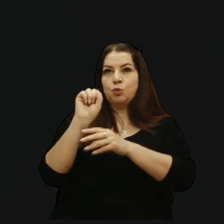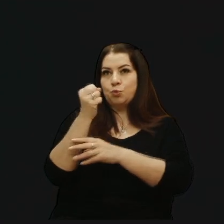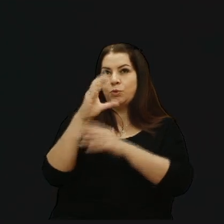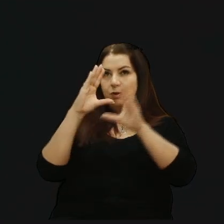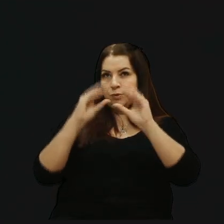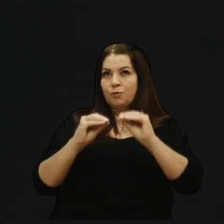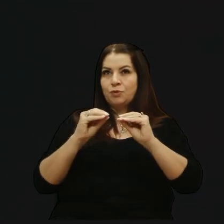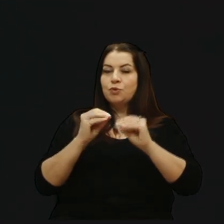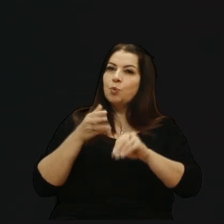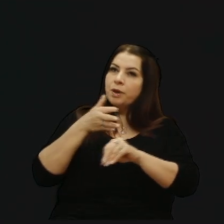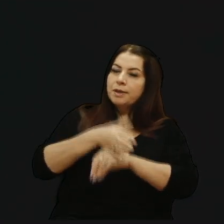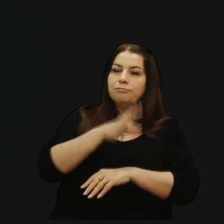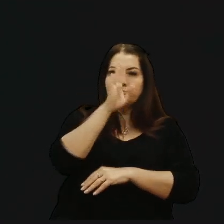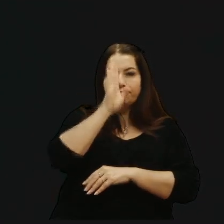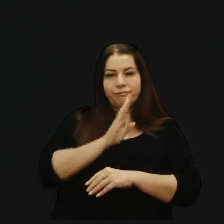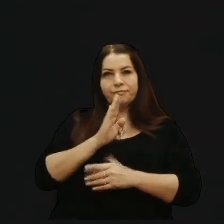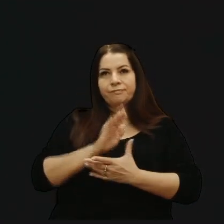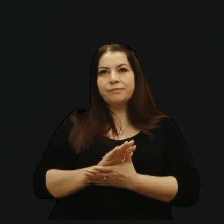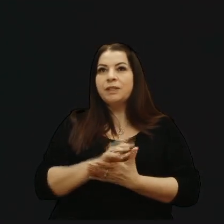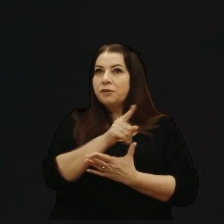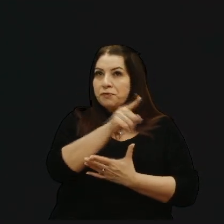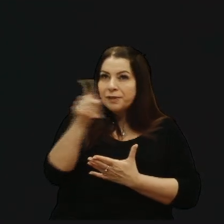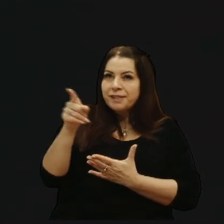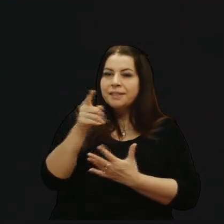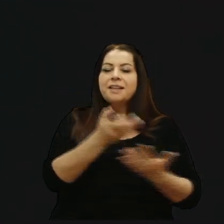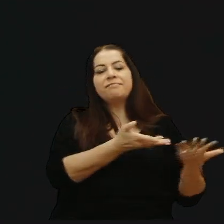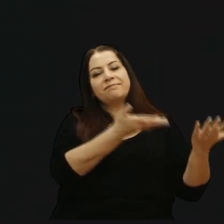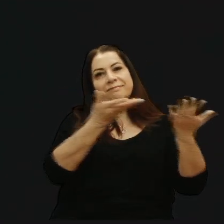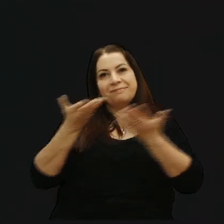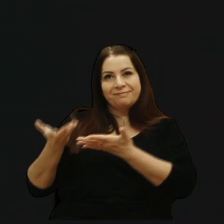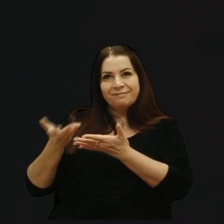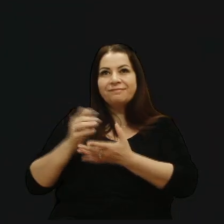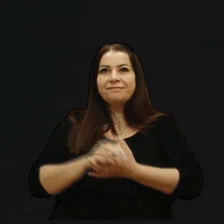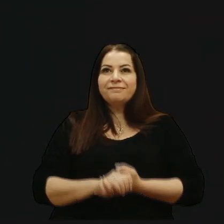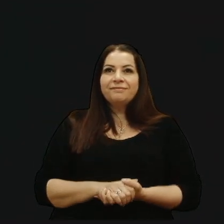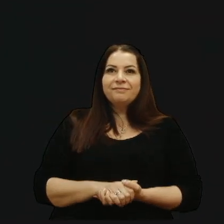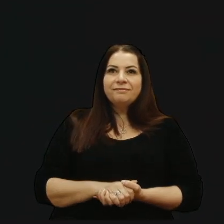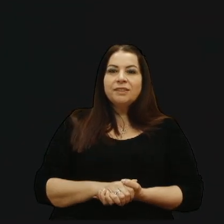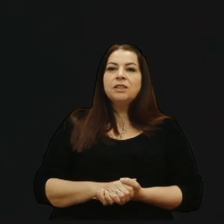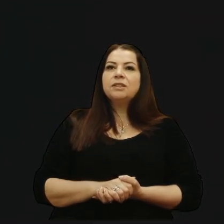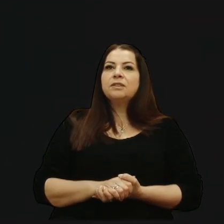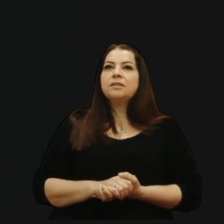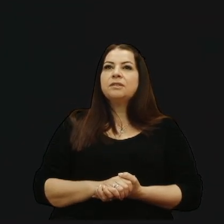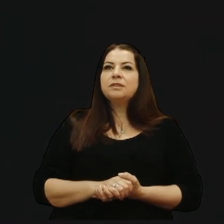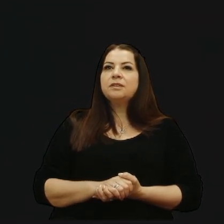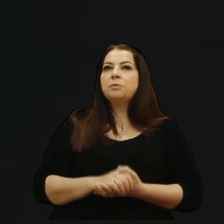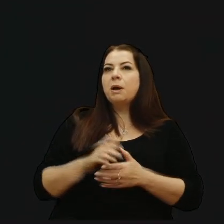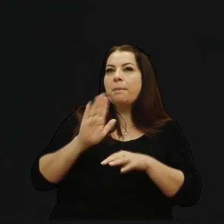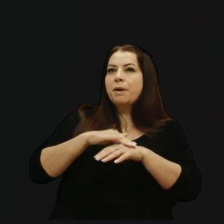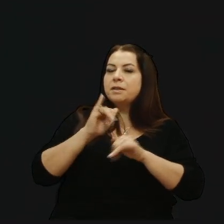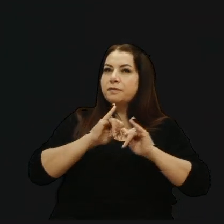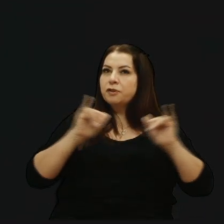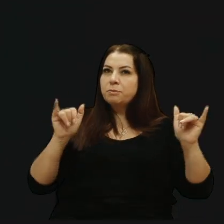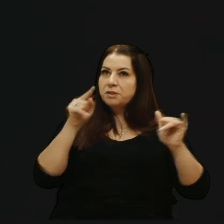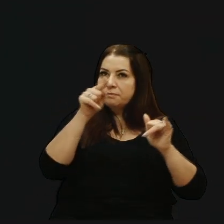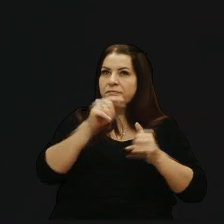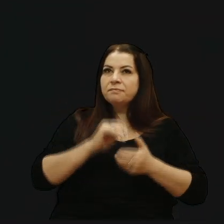horas, com entrada gratuita. Você é nosso convidado. Fontes para mais informações.